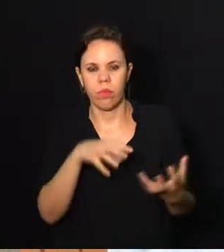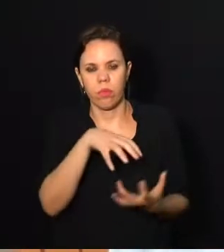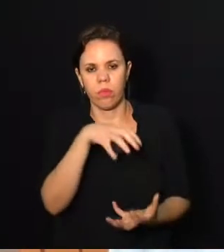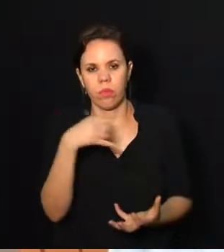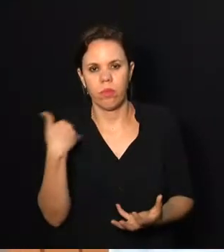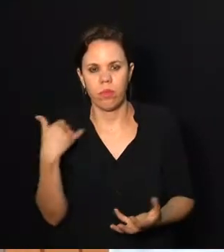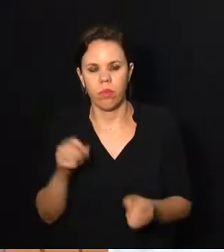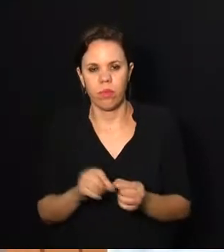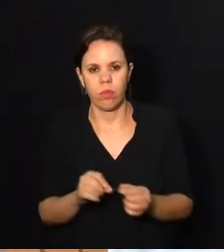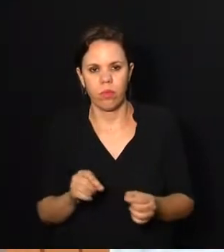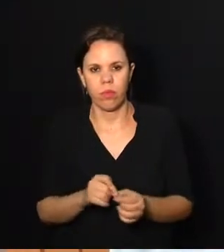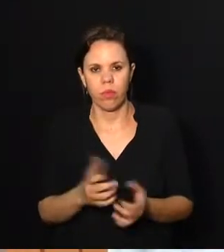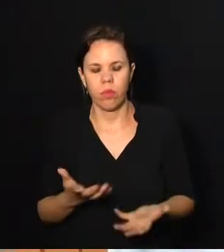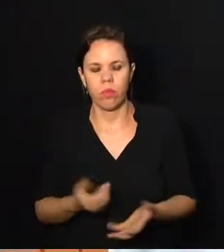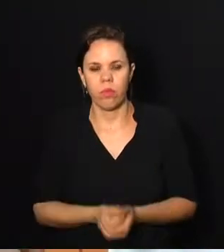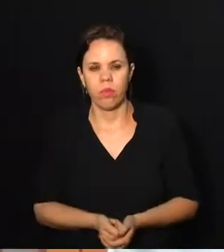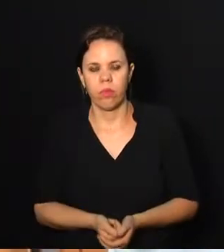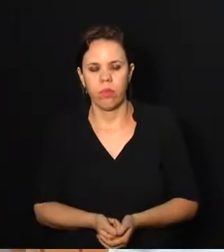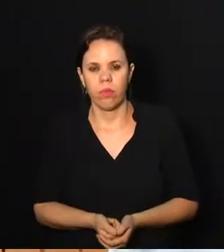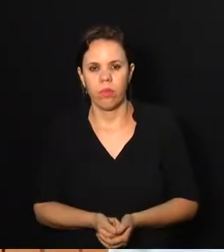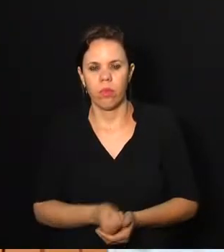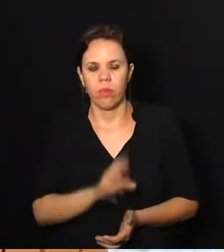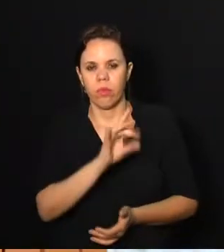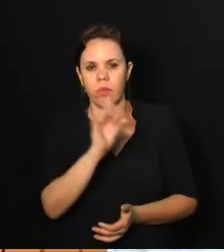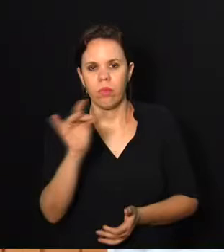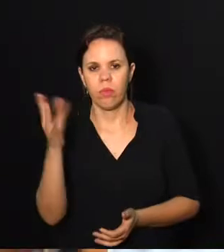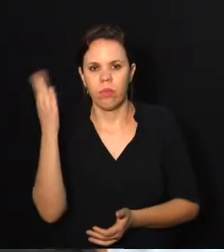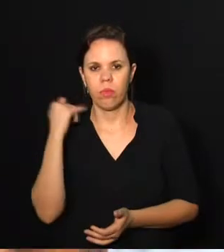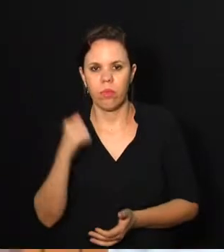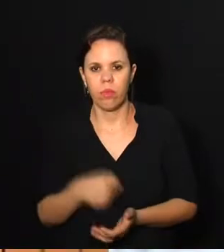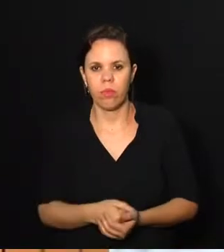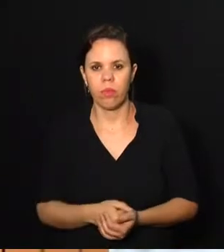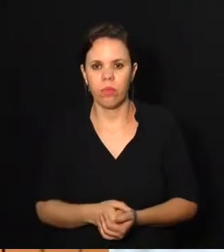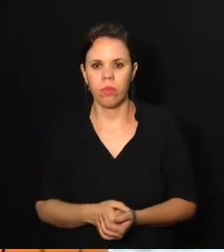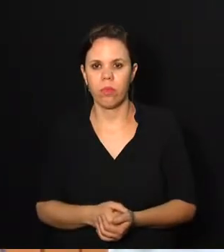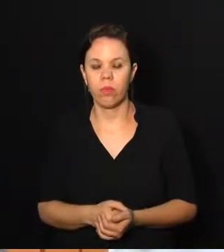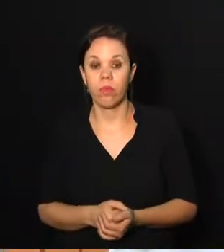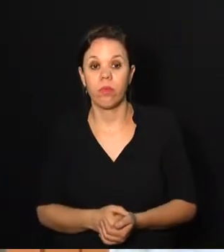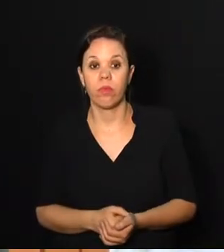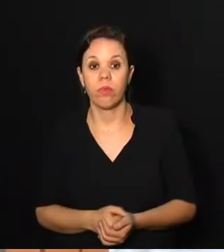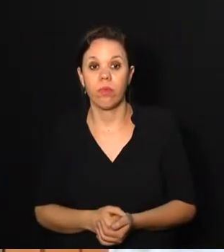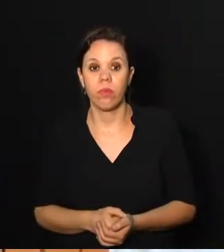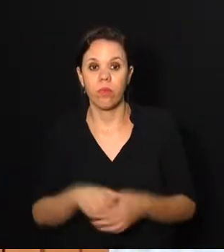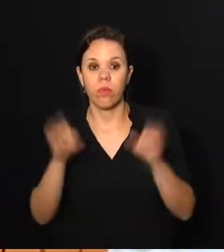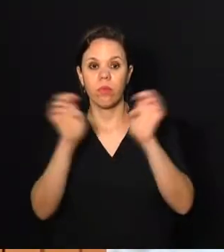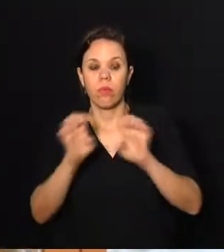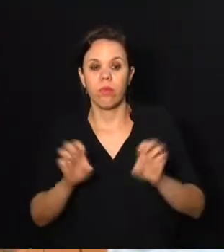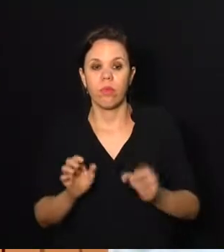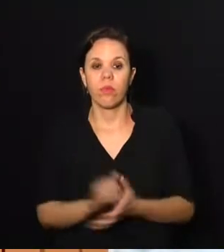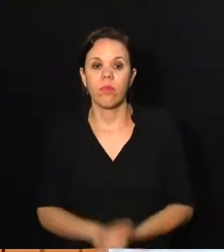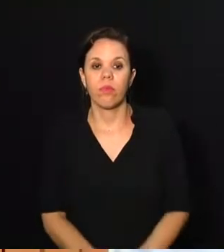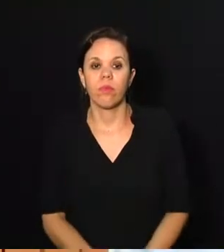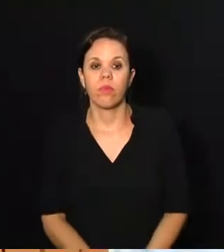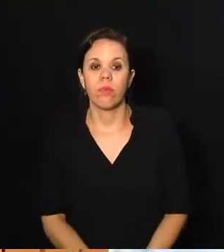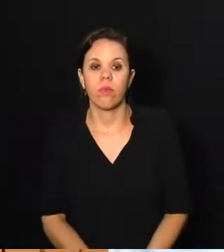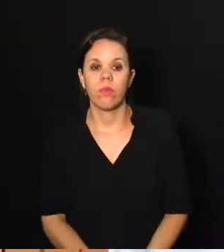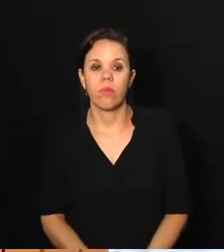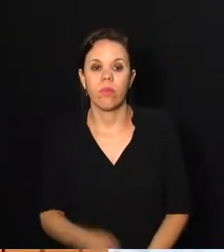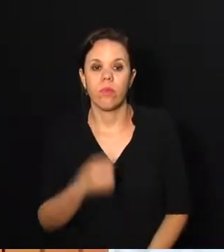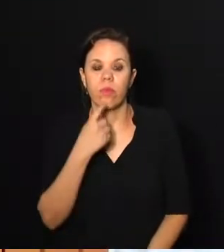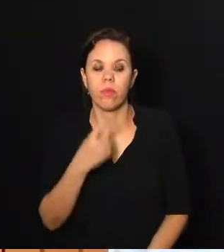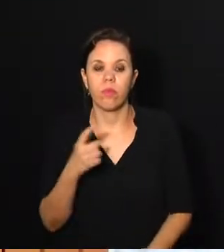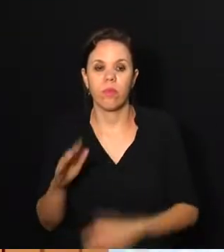o que precisa para a quarta idade. Cada um tem que ser nessa estrutura. Vou lembrar mais uma coisa aqui, Anderson. Cidade de Campinas, um